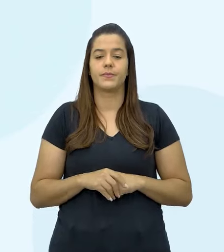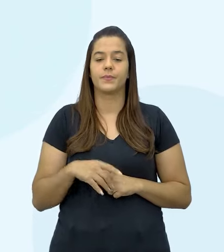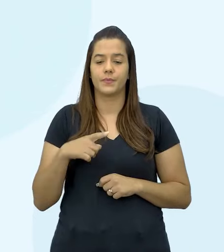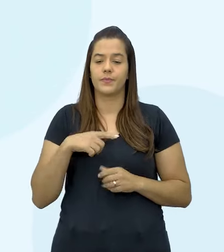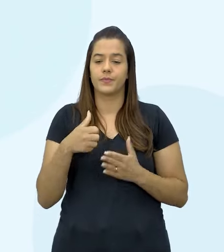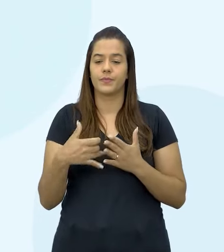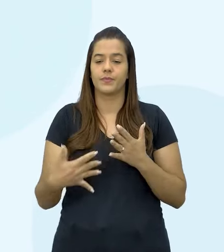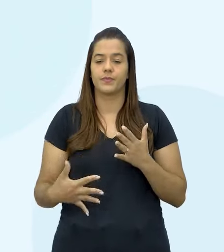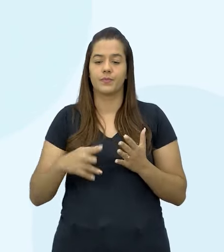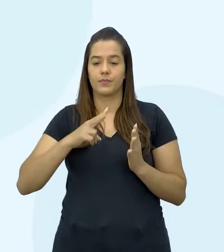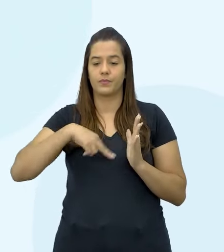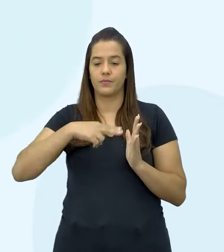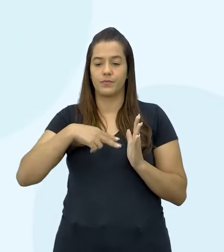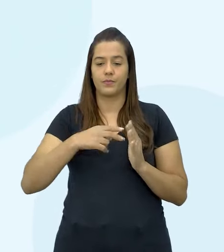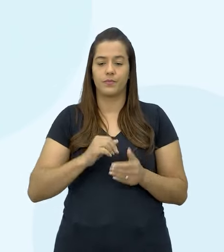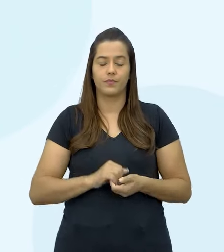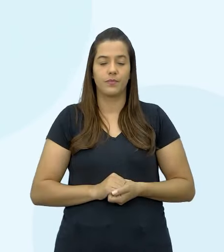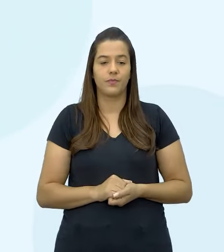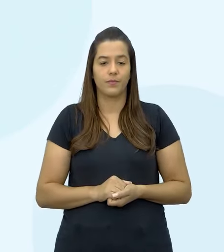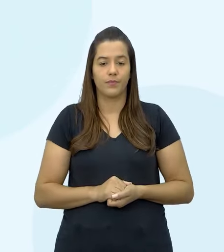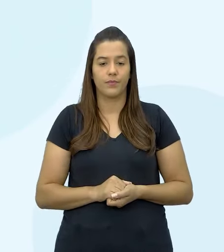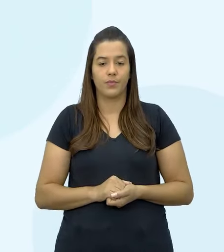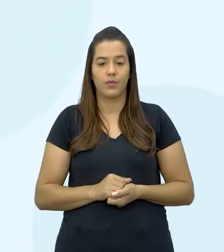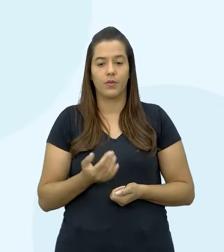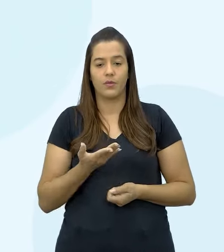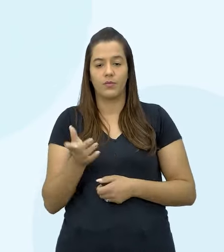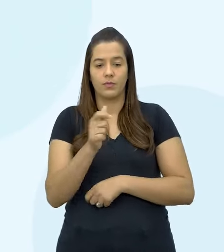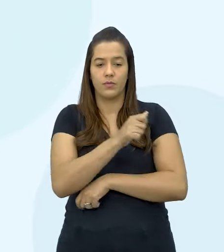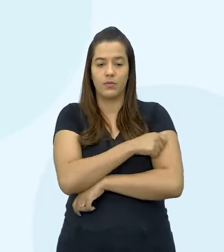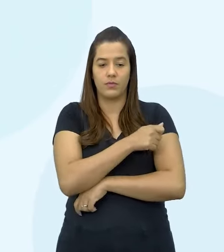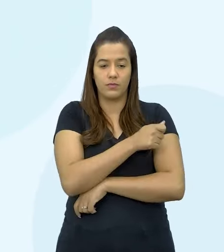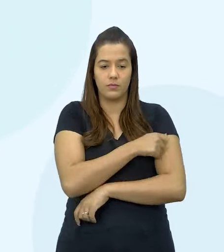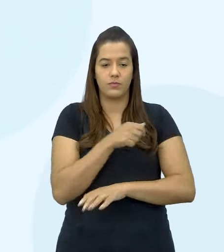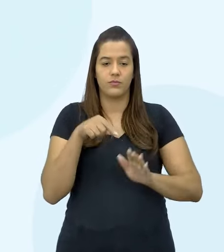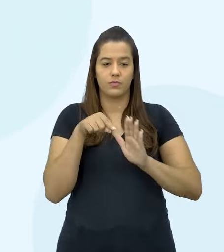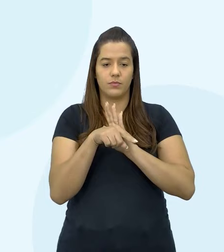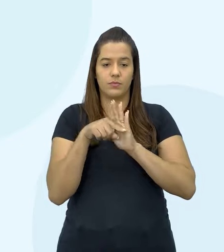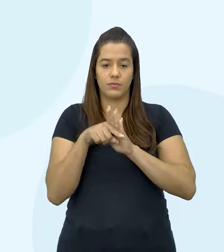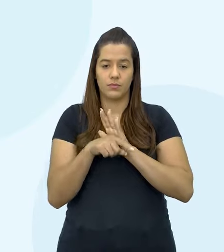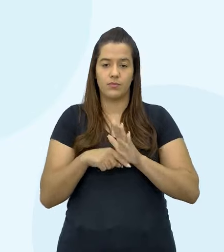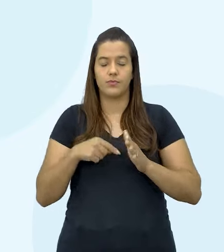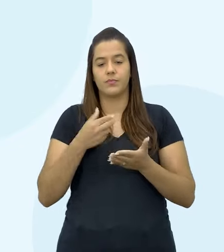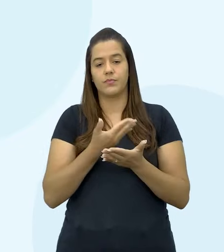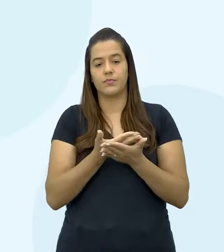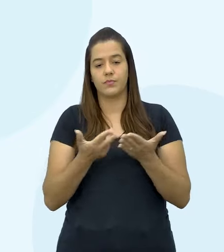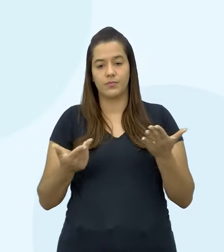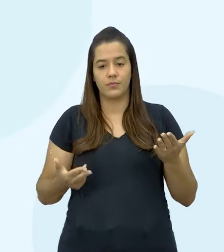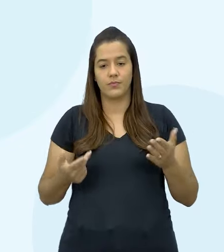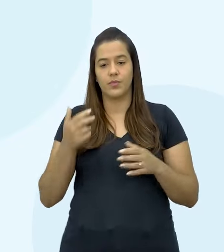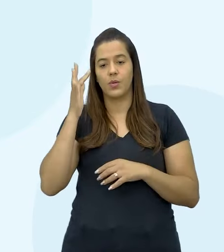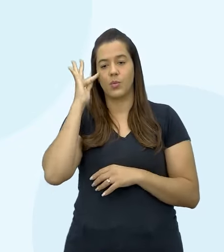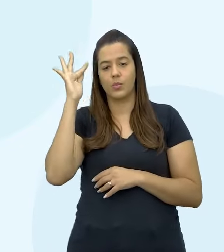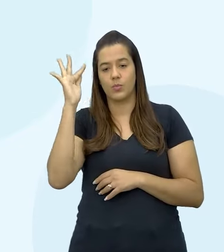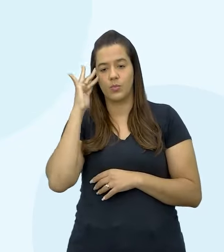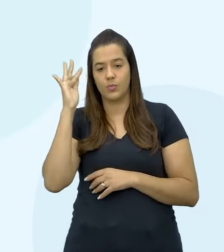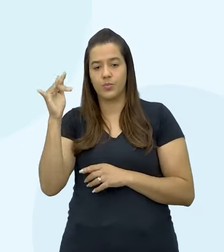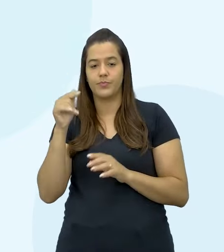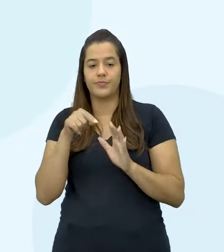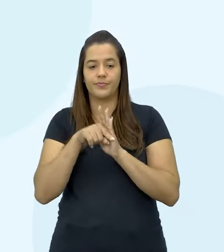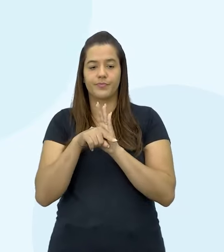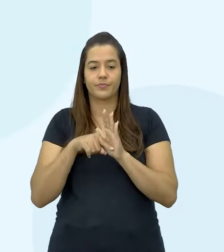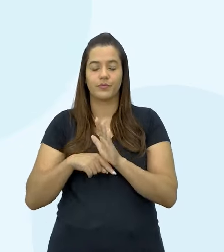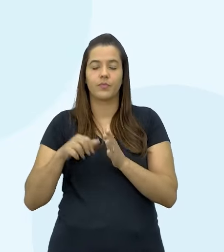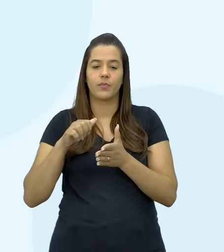olha, os estudantes investigarão e analisarão o percurso histórico-filosófico de